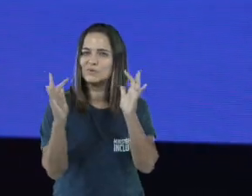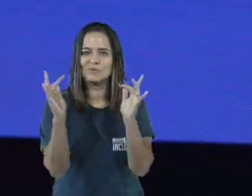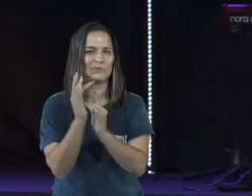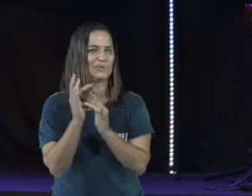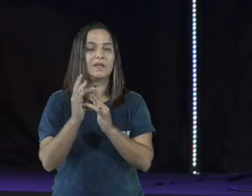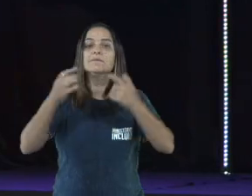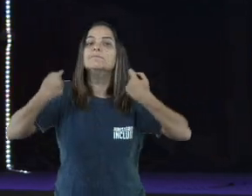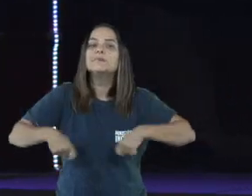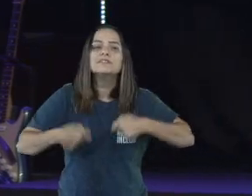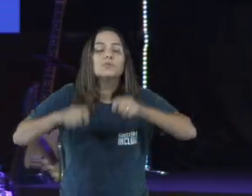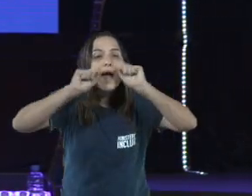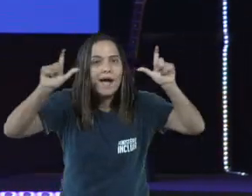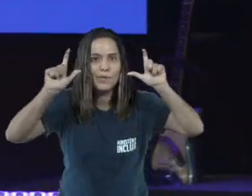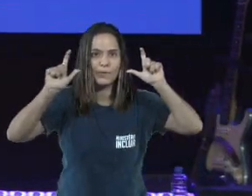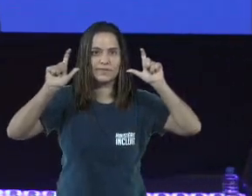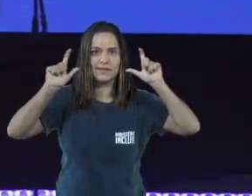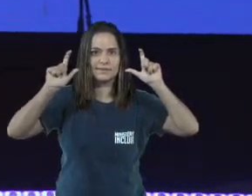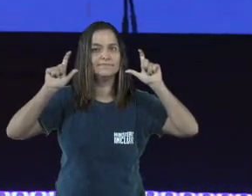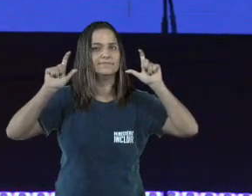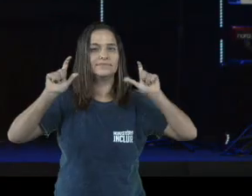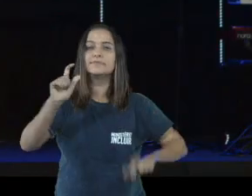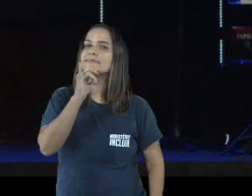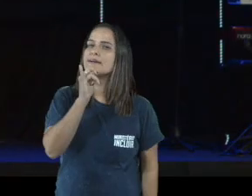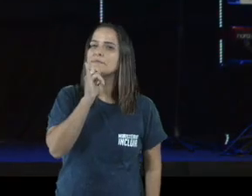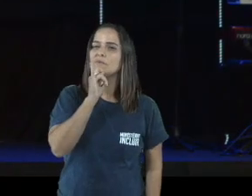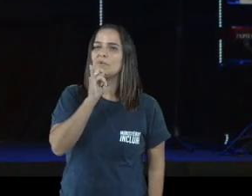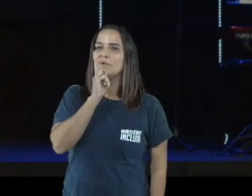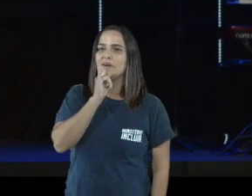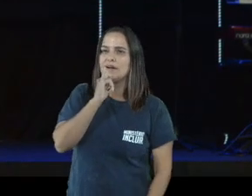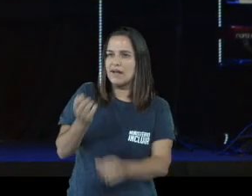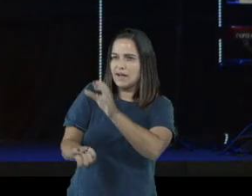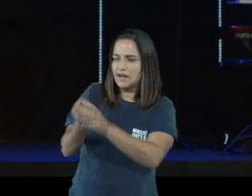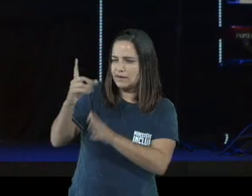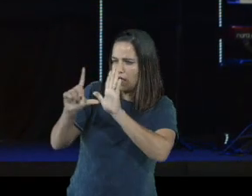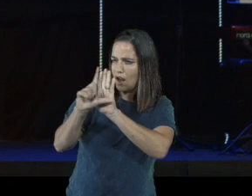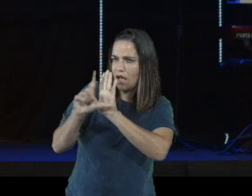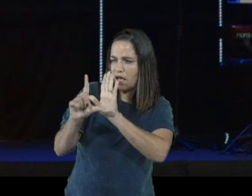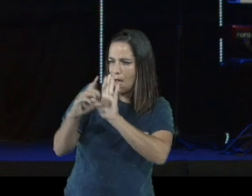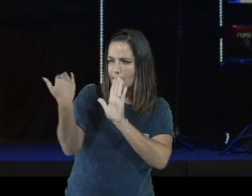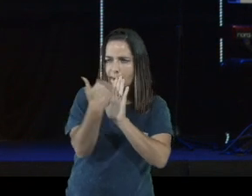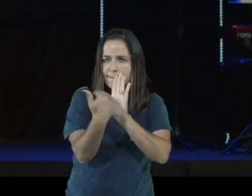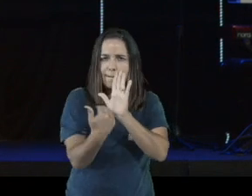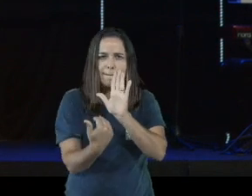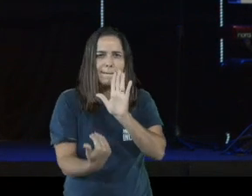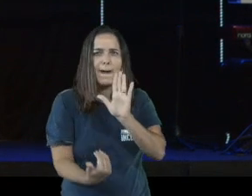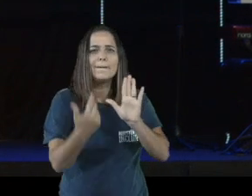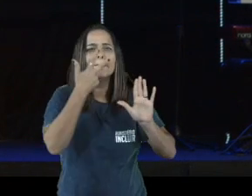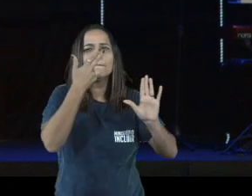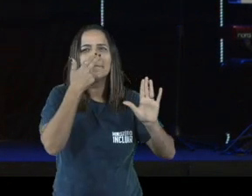e as políticas públicas e são feitas para destruir o conselho de família